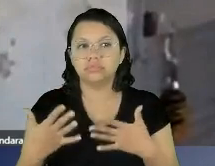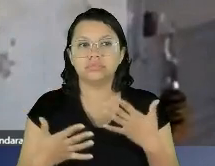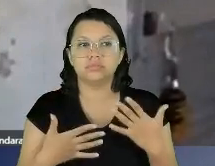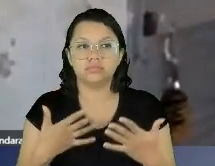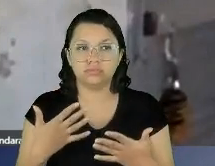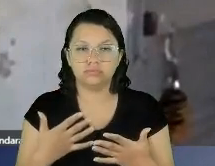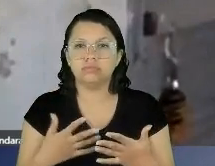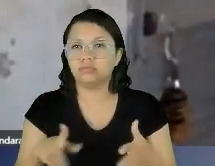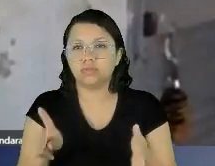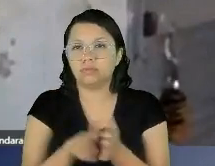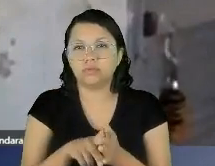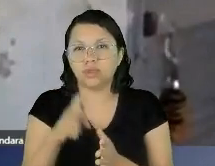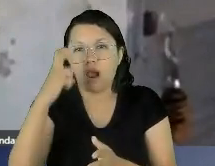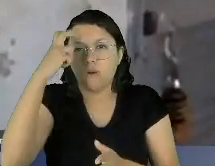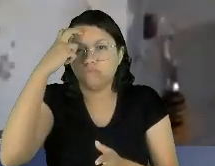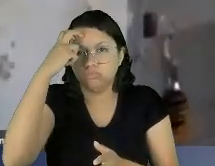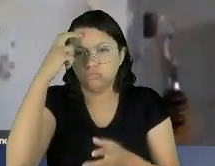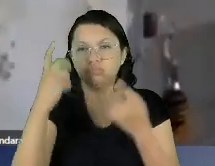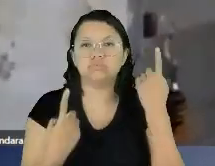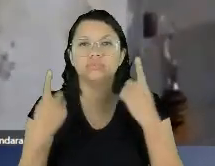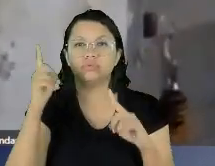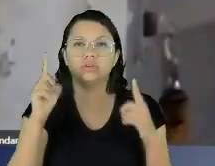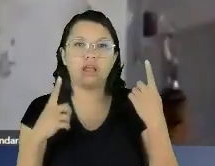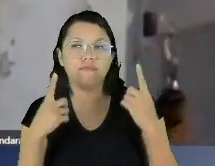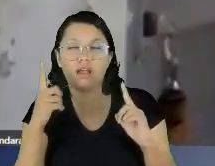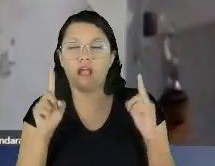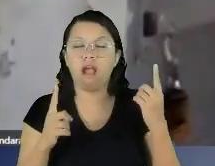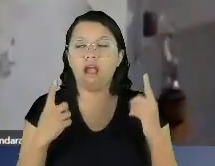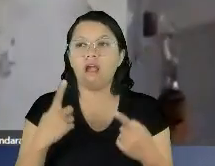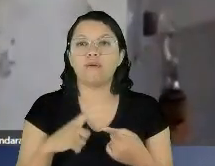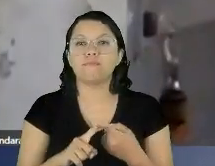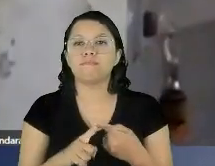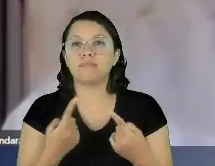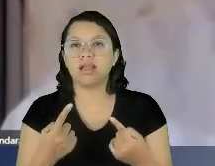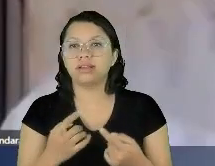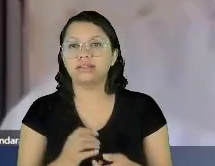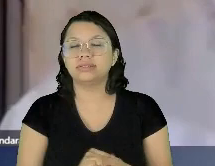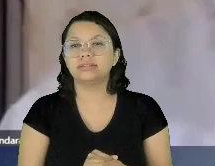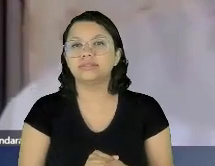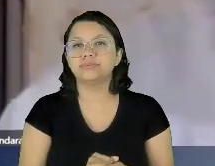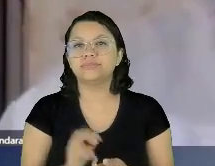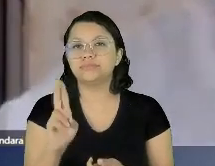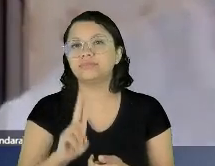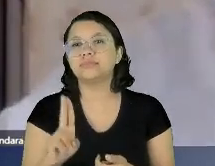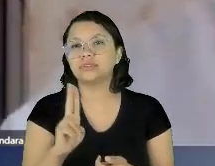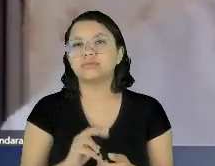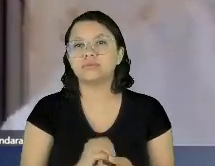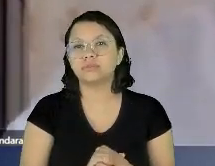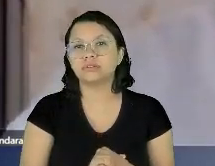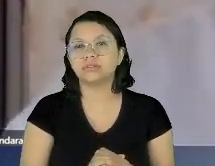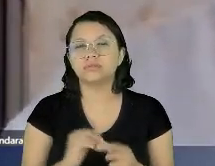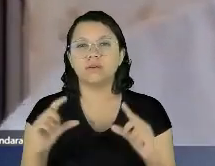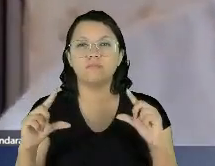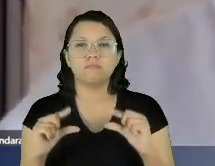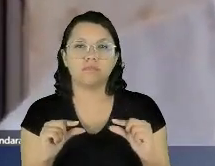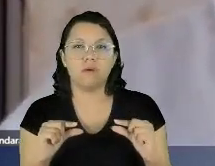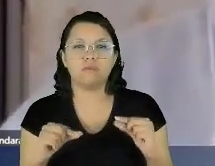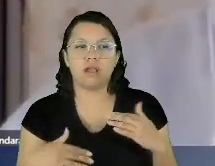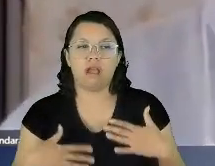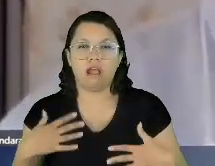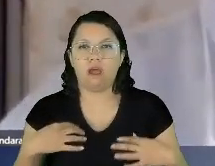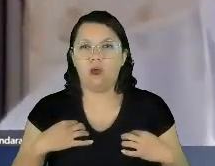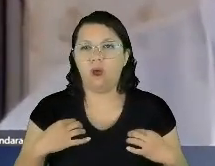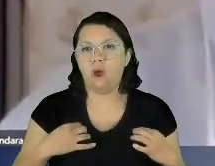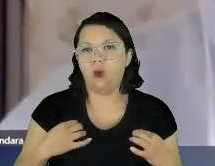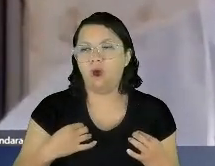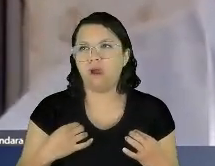da própria cultura do carnaval, mas por estar utilizando poucas roupas, isso